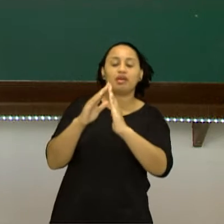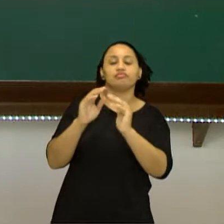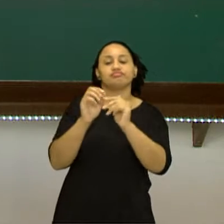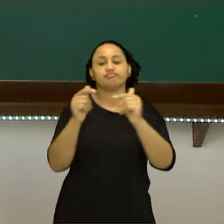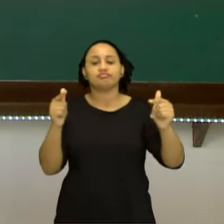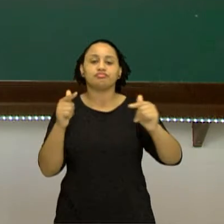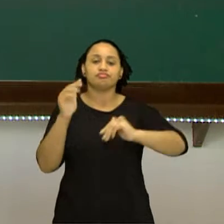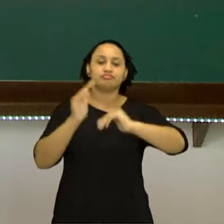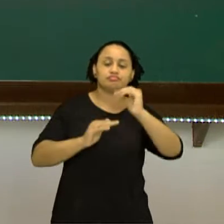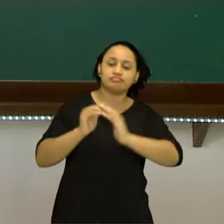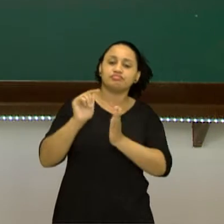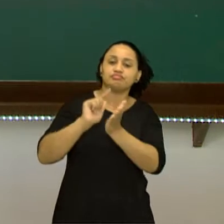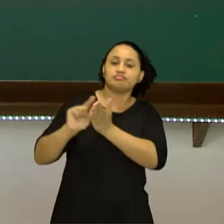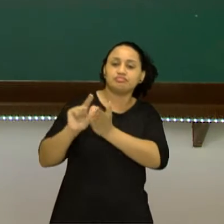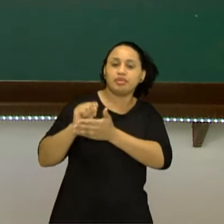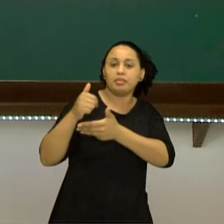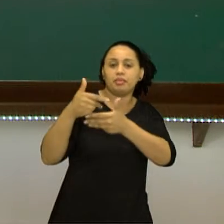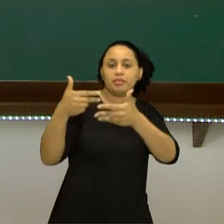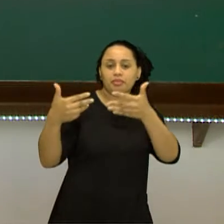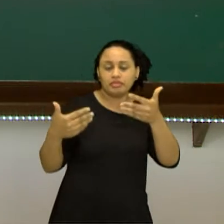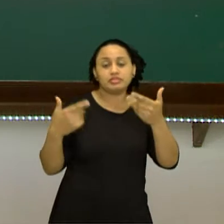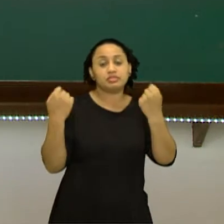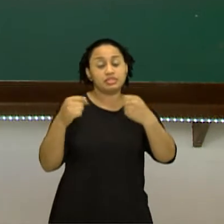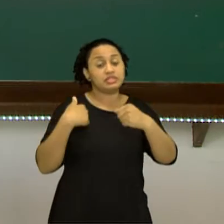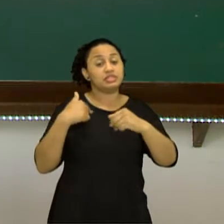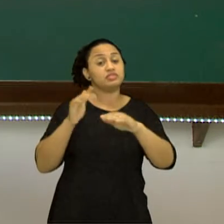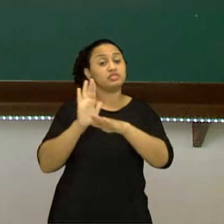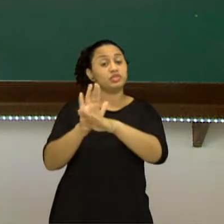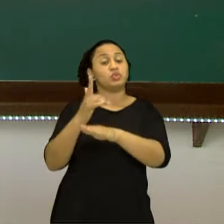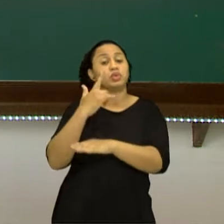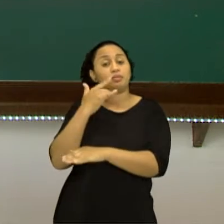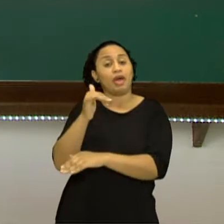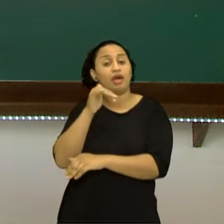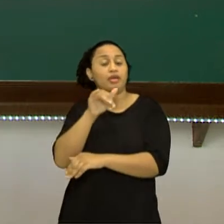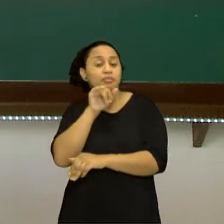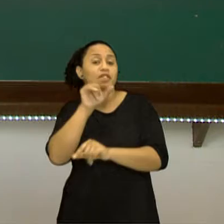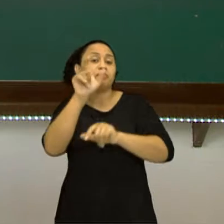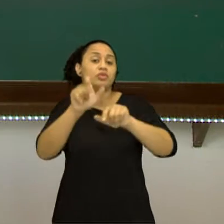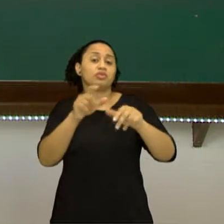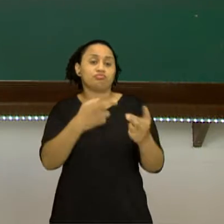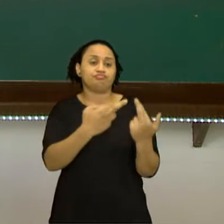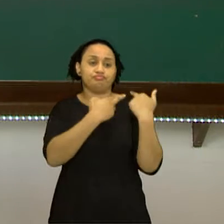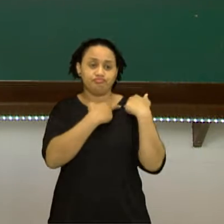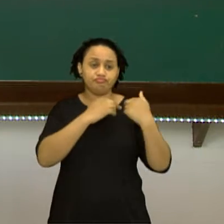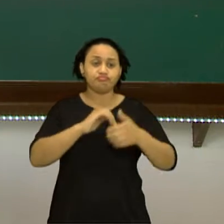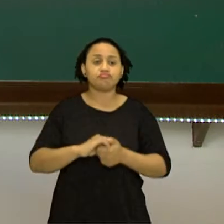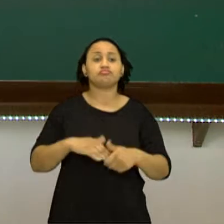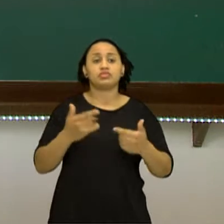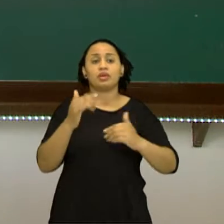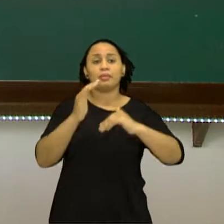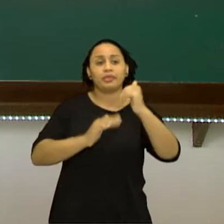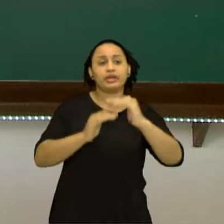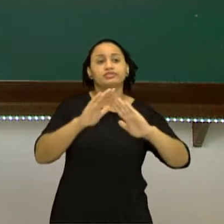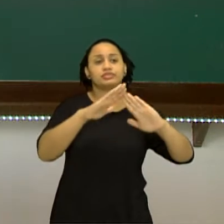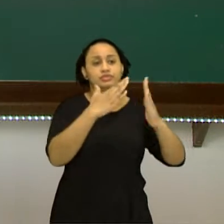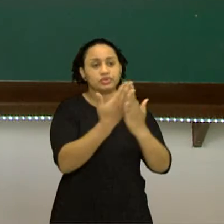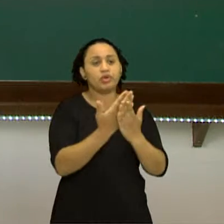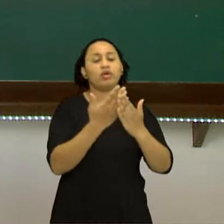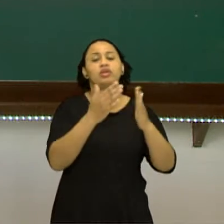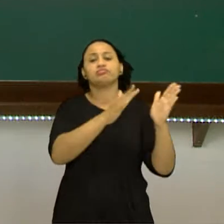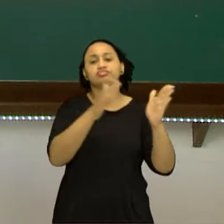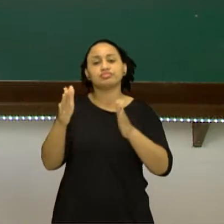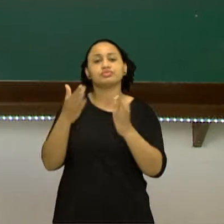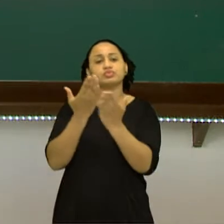tarefas dentro da sua casa, contribui com o pai, com a mãe, com os seus responsáveis, né? São tarefas da escola, rotinas